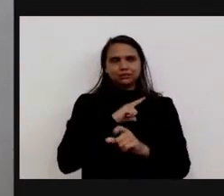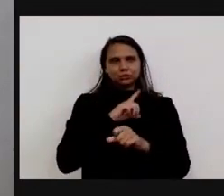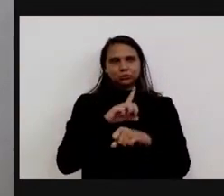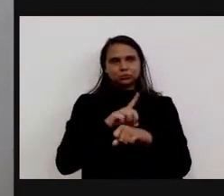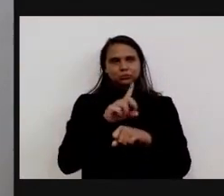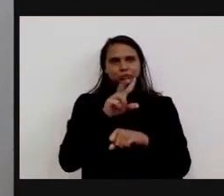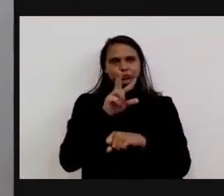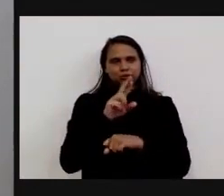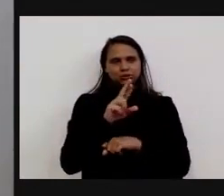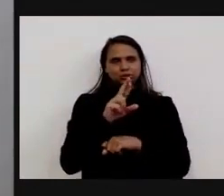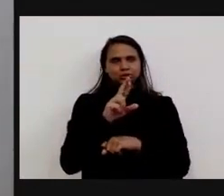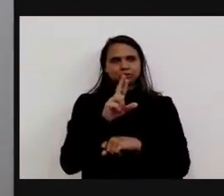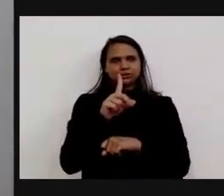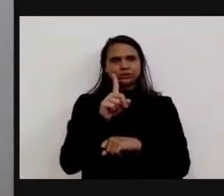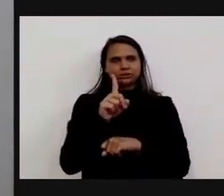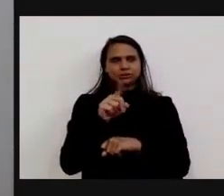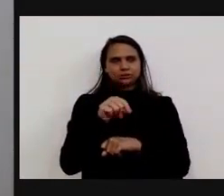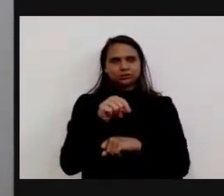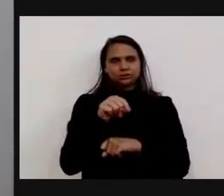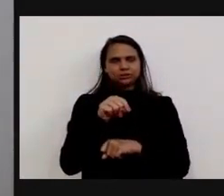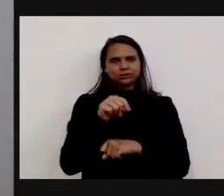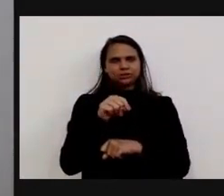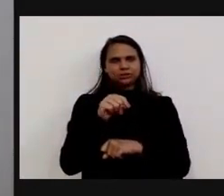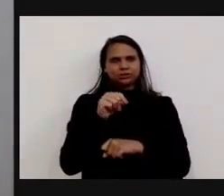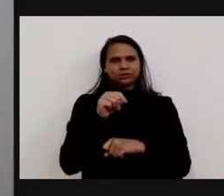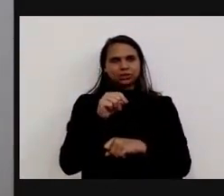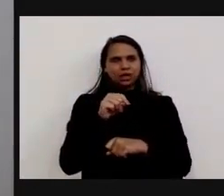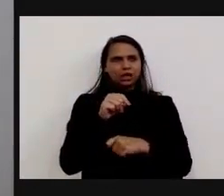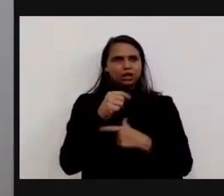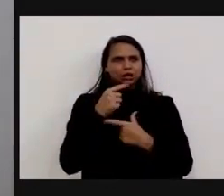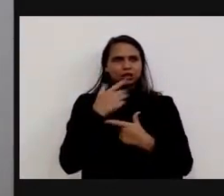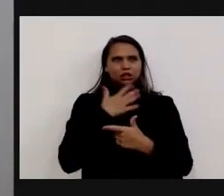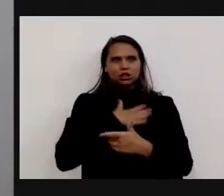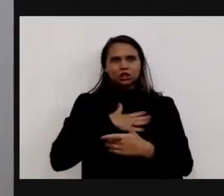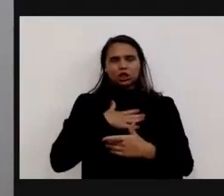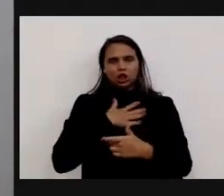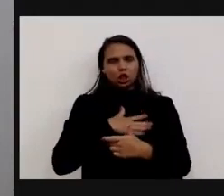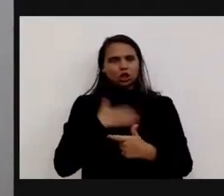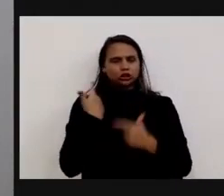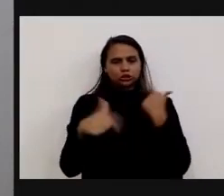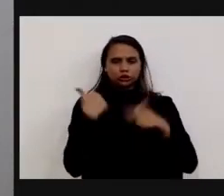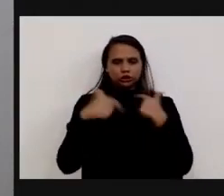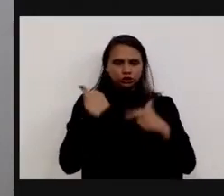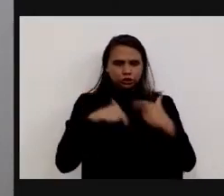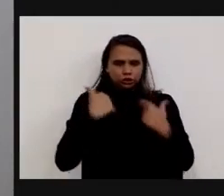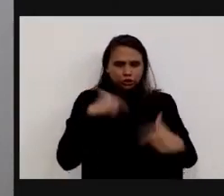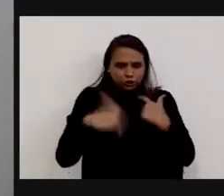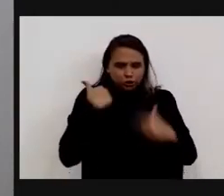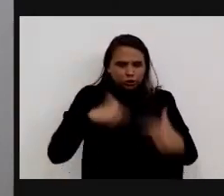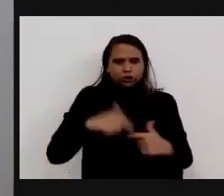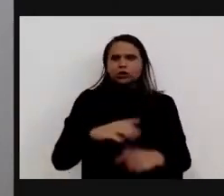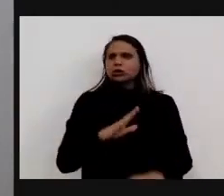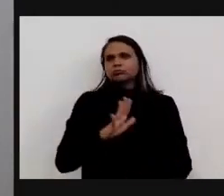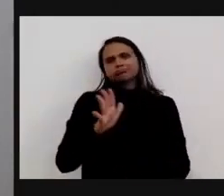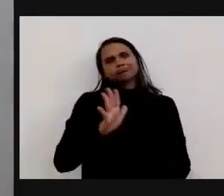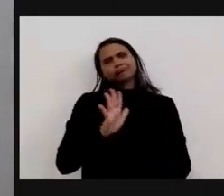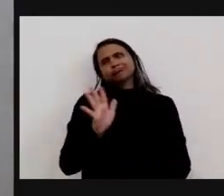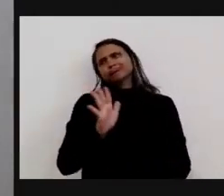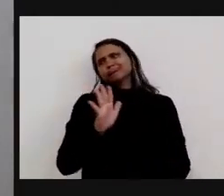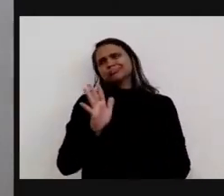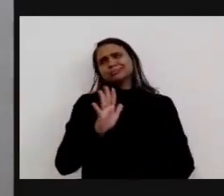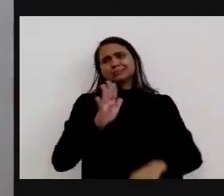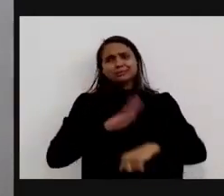foi essa coisa do workaholic que trabalha amanhã à tarde de noite 14 horas por dia não é sustentável no Médio prazo